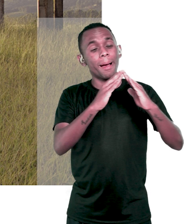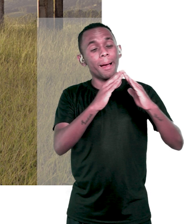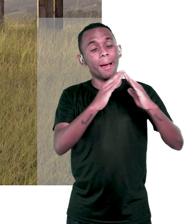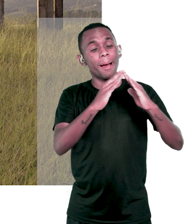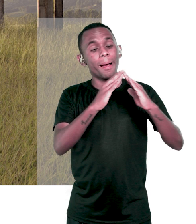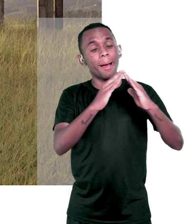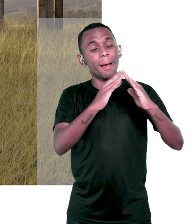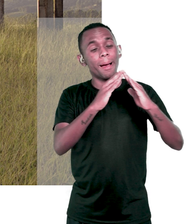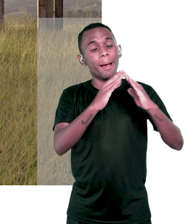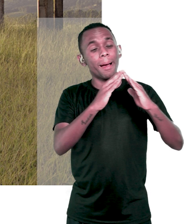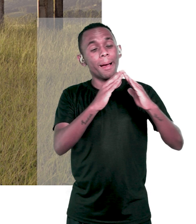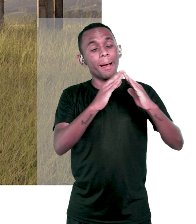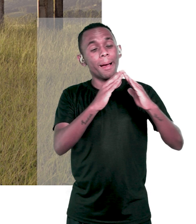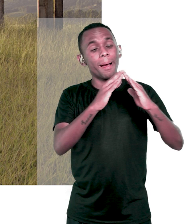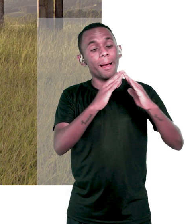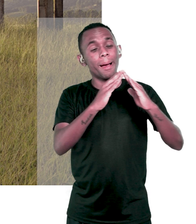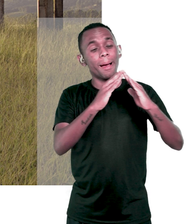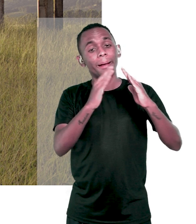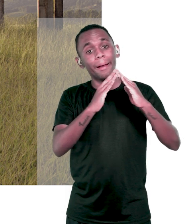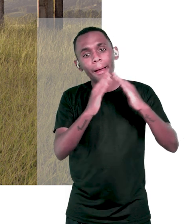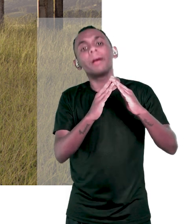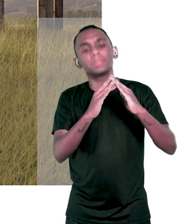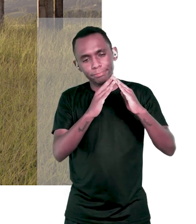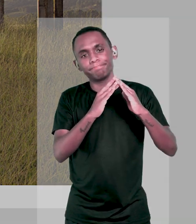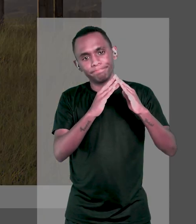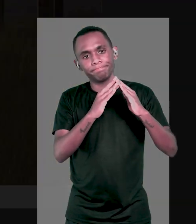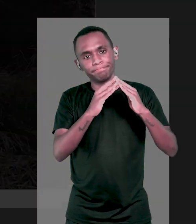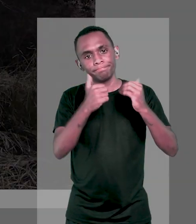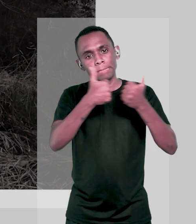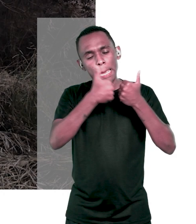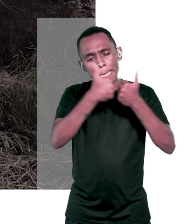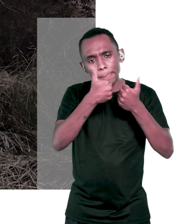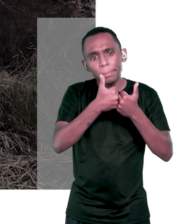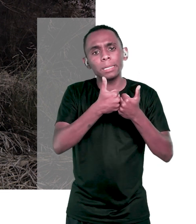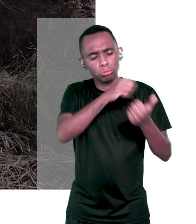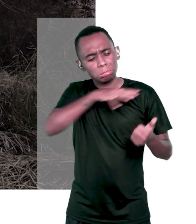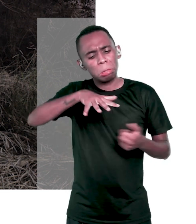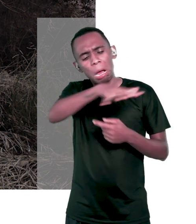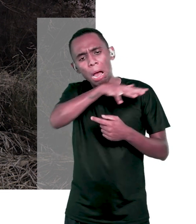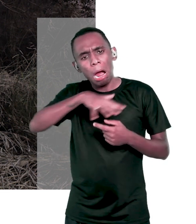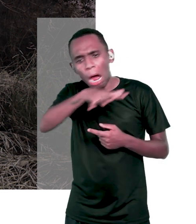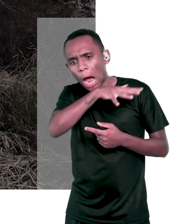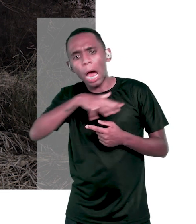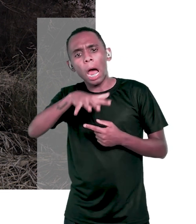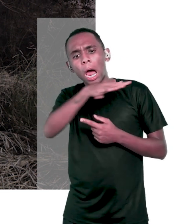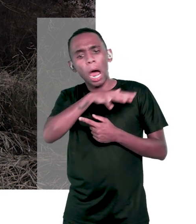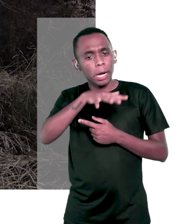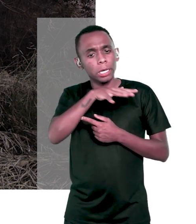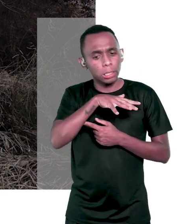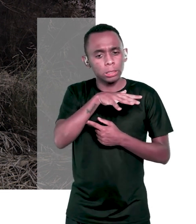sem porta e com madeiras nas janelas. A seguinte, por favor é um local